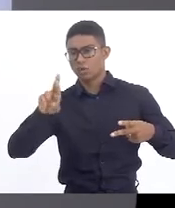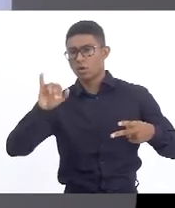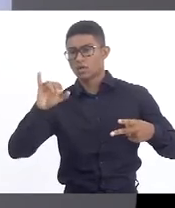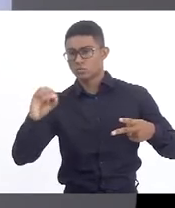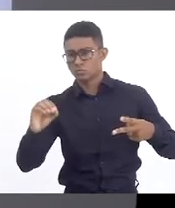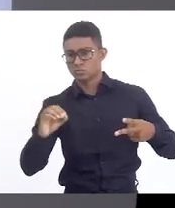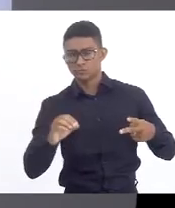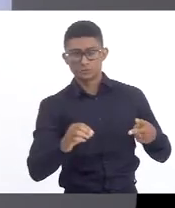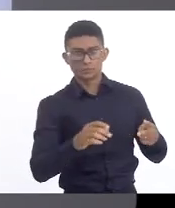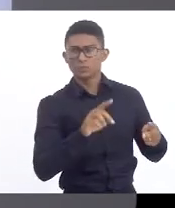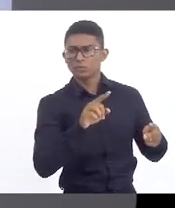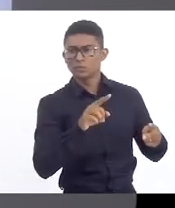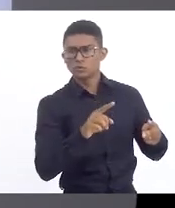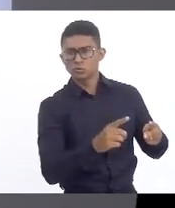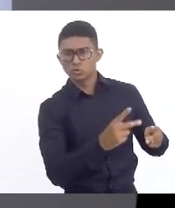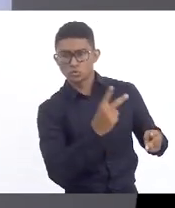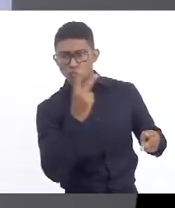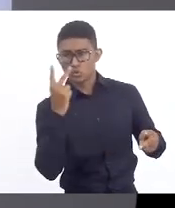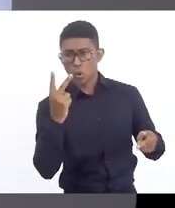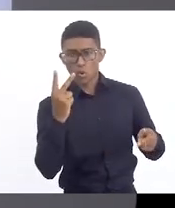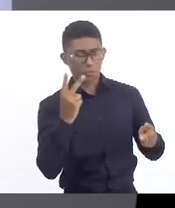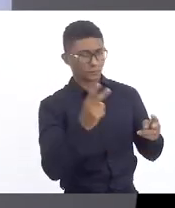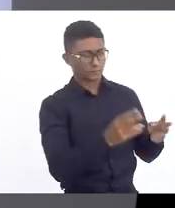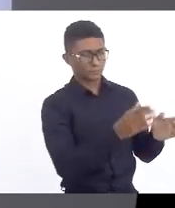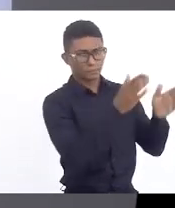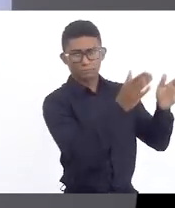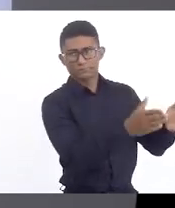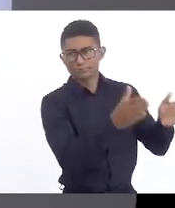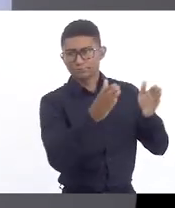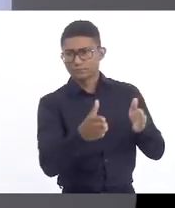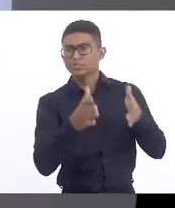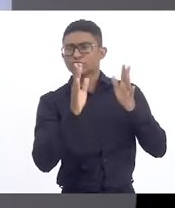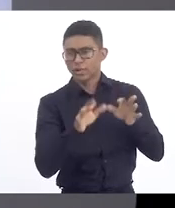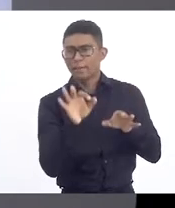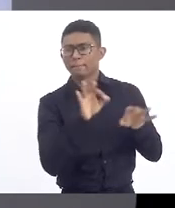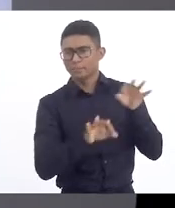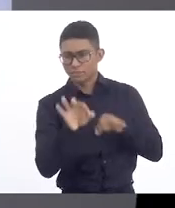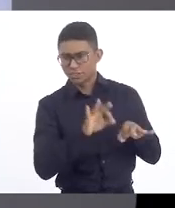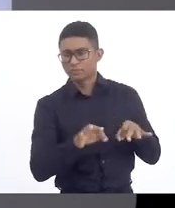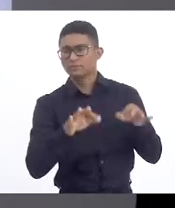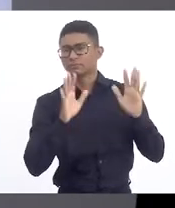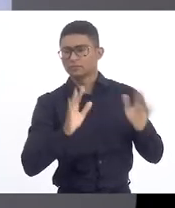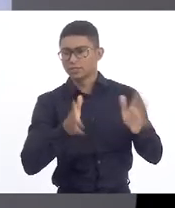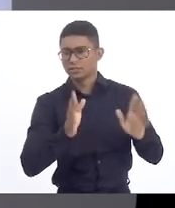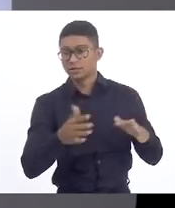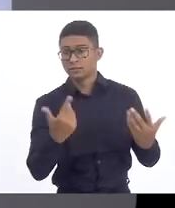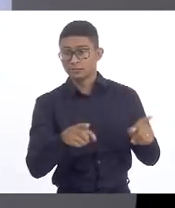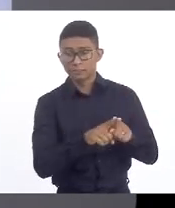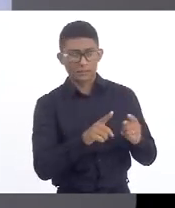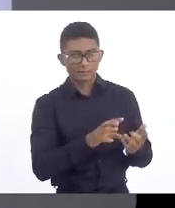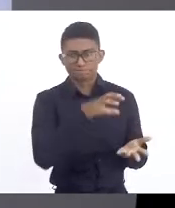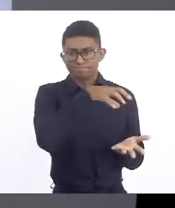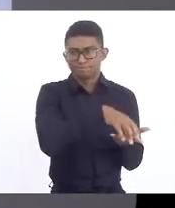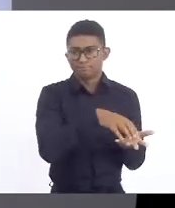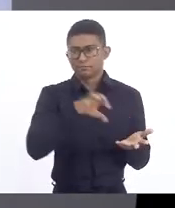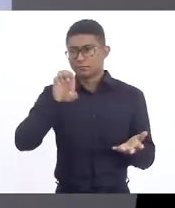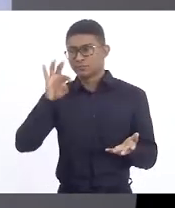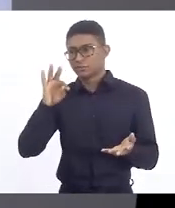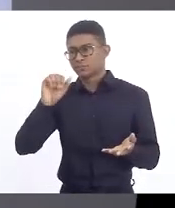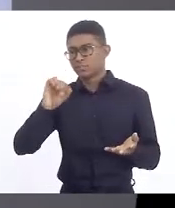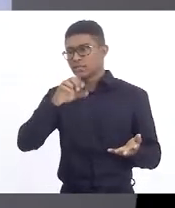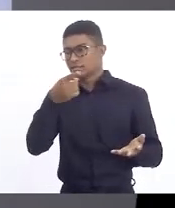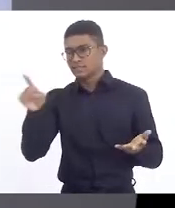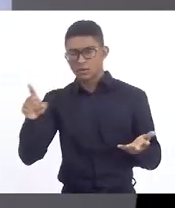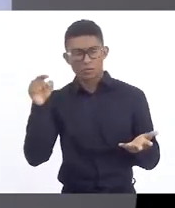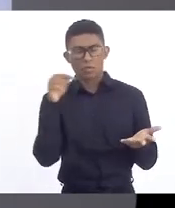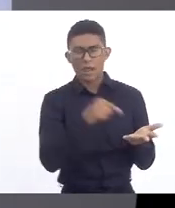55, 110 futuramente, projetado já. E a estação totalmente modernizada, totalmente